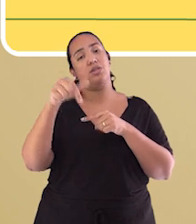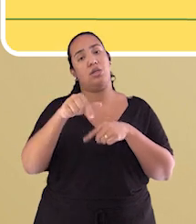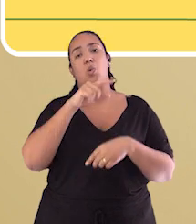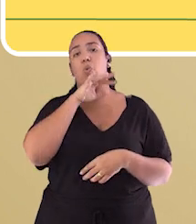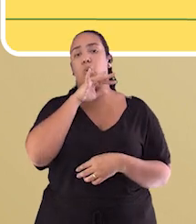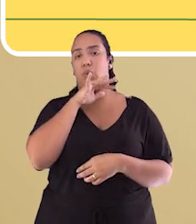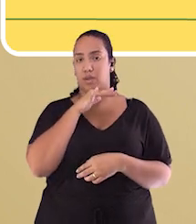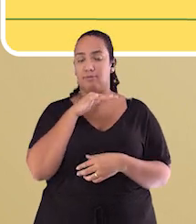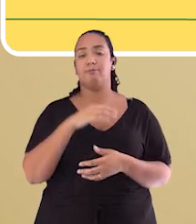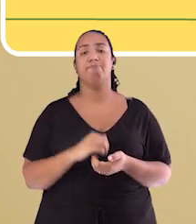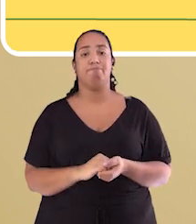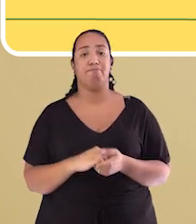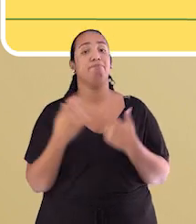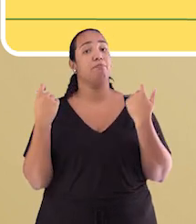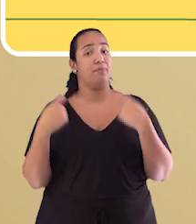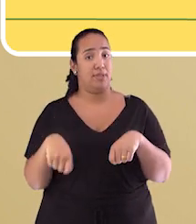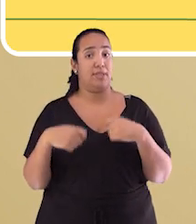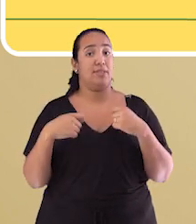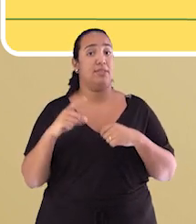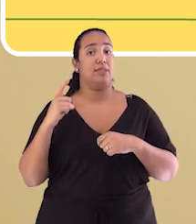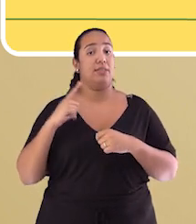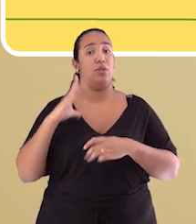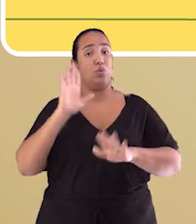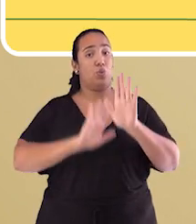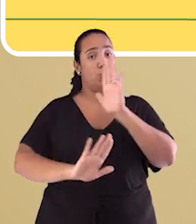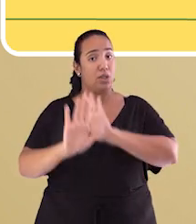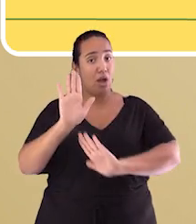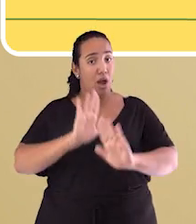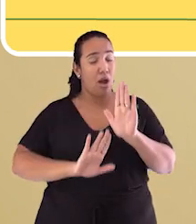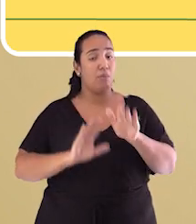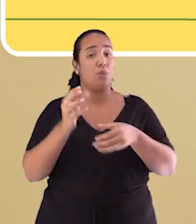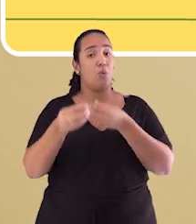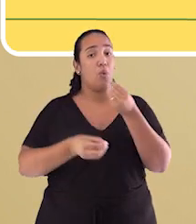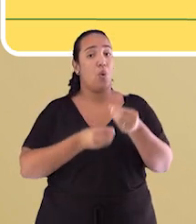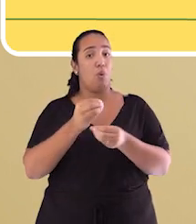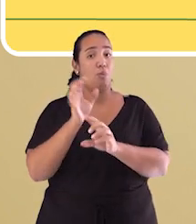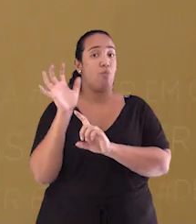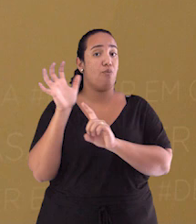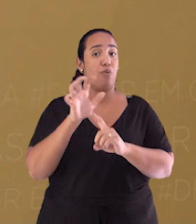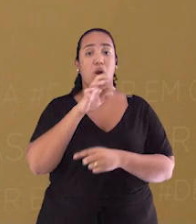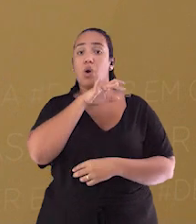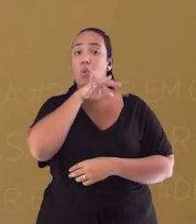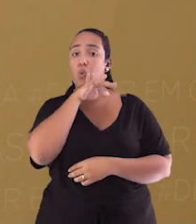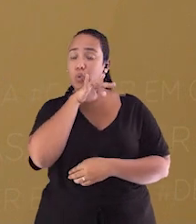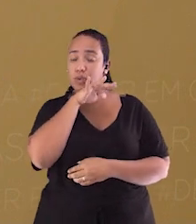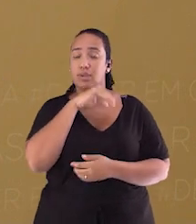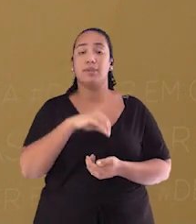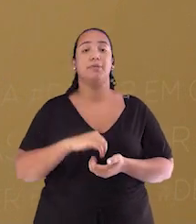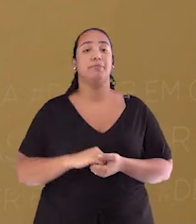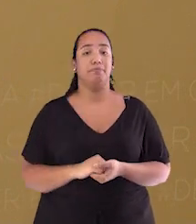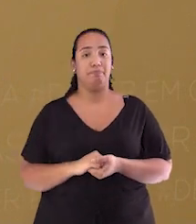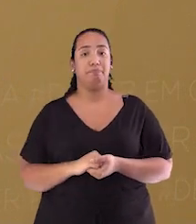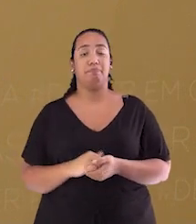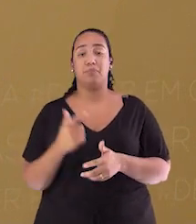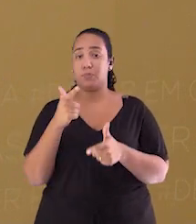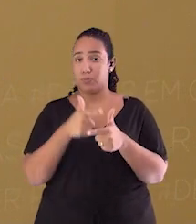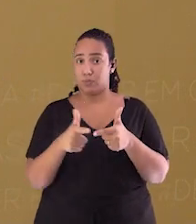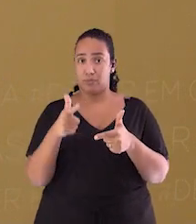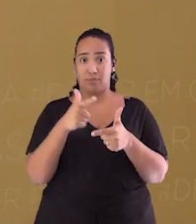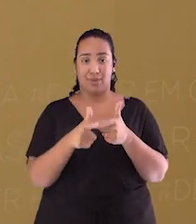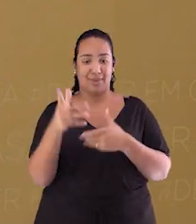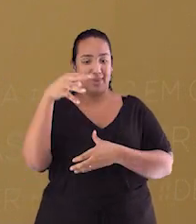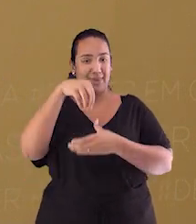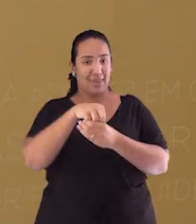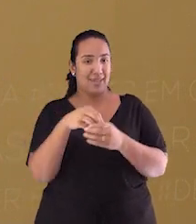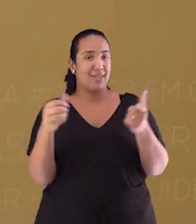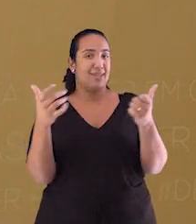ambiente e procurar medidas de diminuir esses impactos no nosso dia a dia. Os grandes problemas urbanos vêm